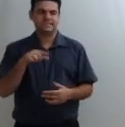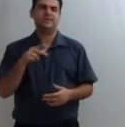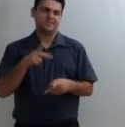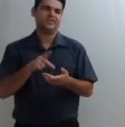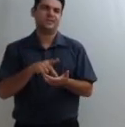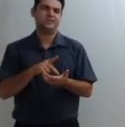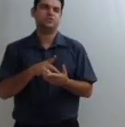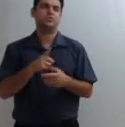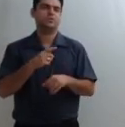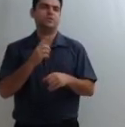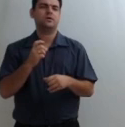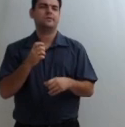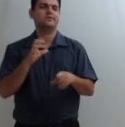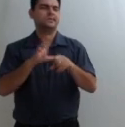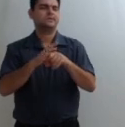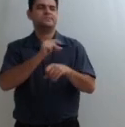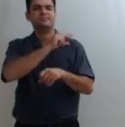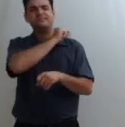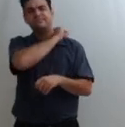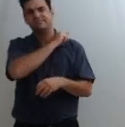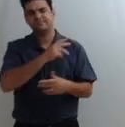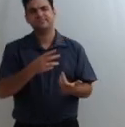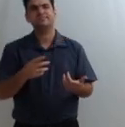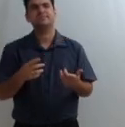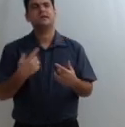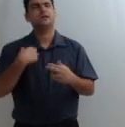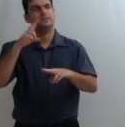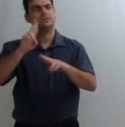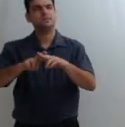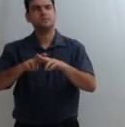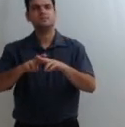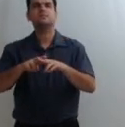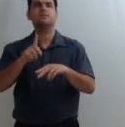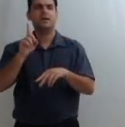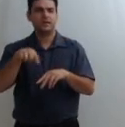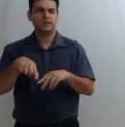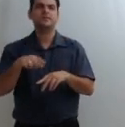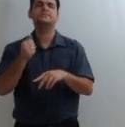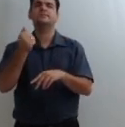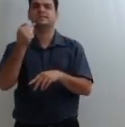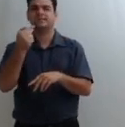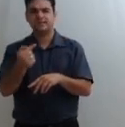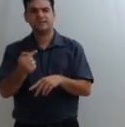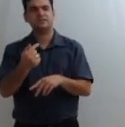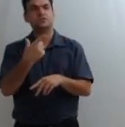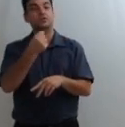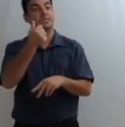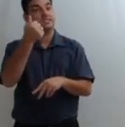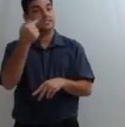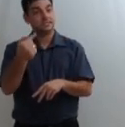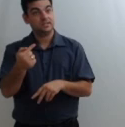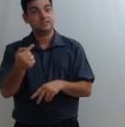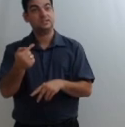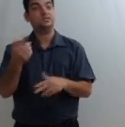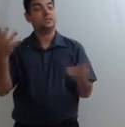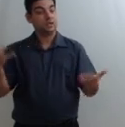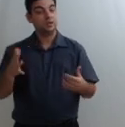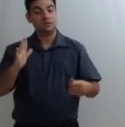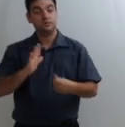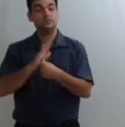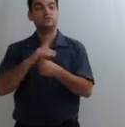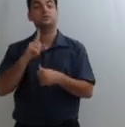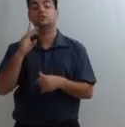a pronúncia, a prisão de 2017 e a pronúncia de